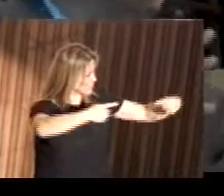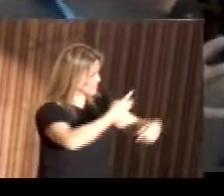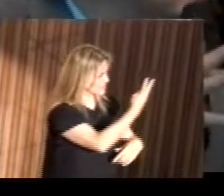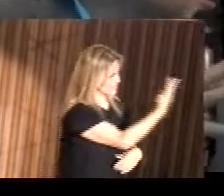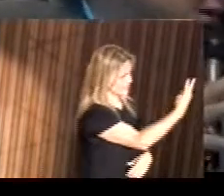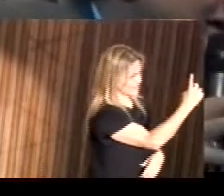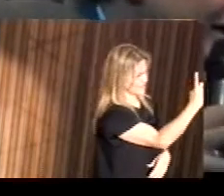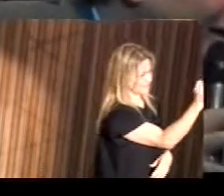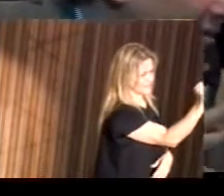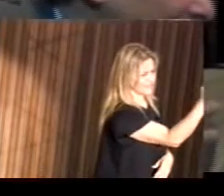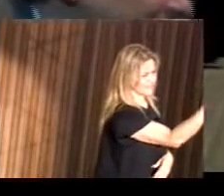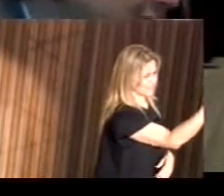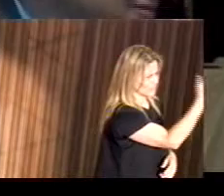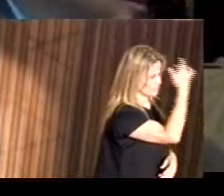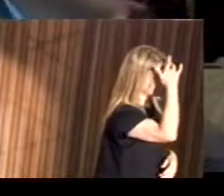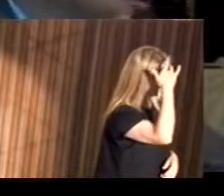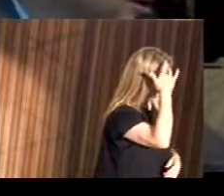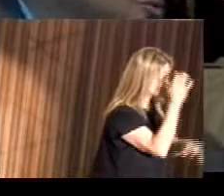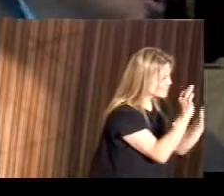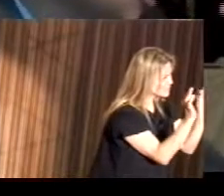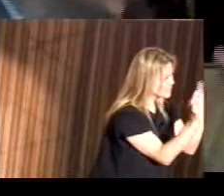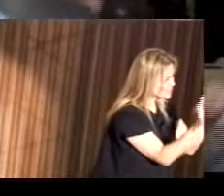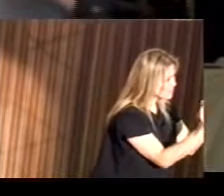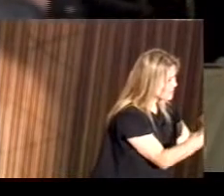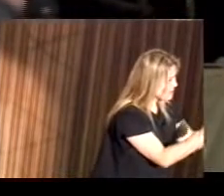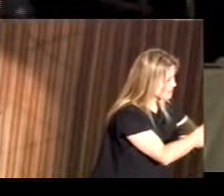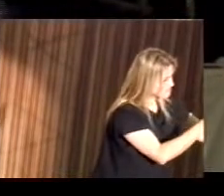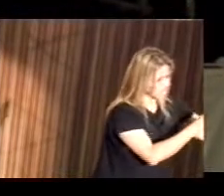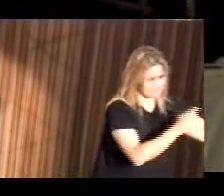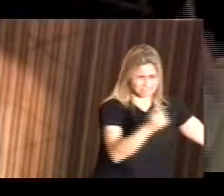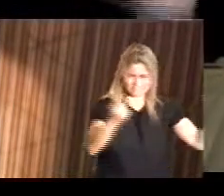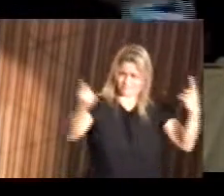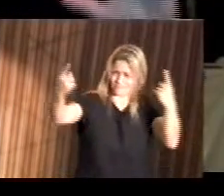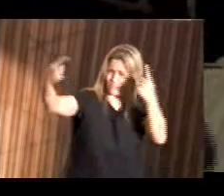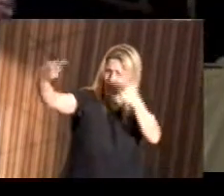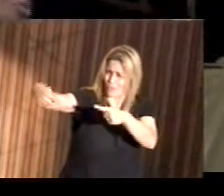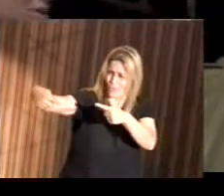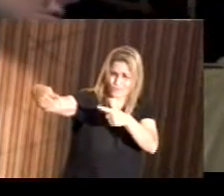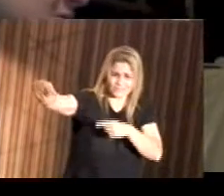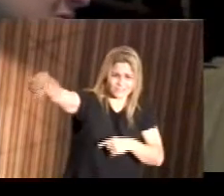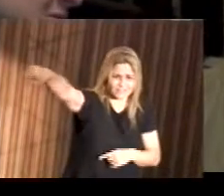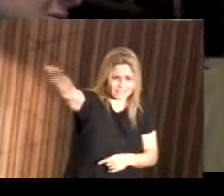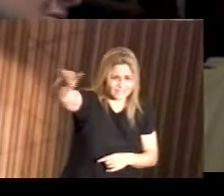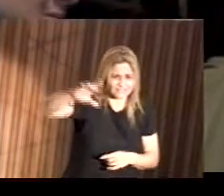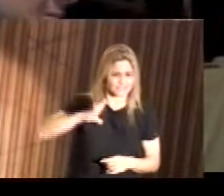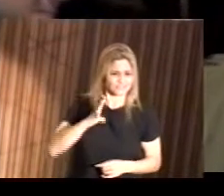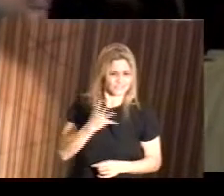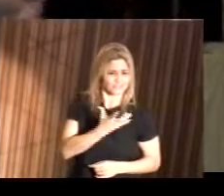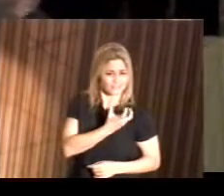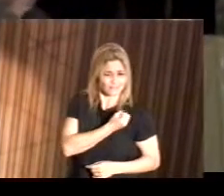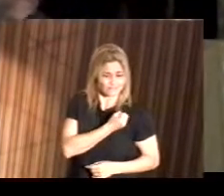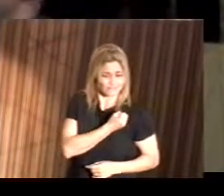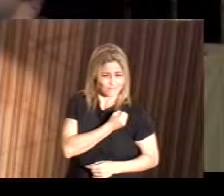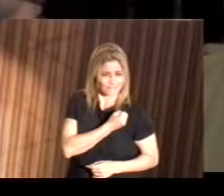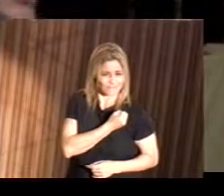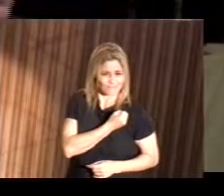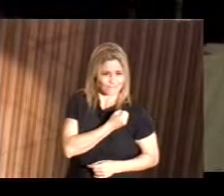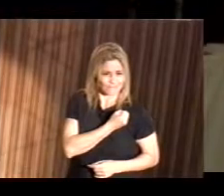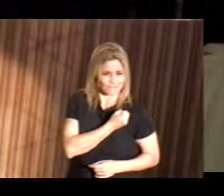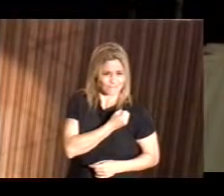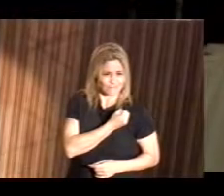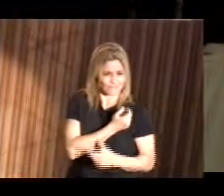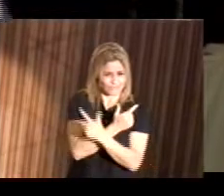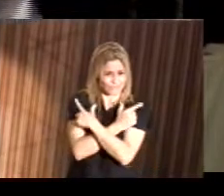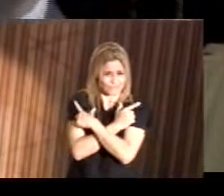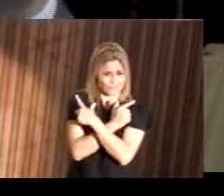expedição militar de 5 nações, de 4 nações, que já